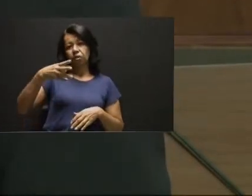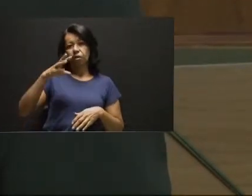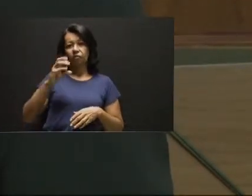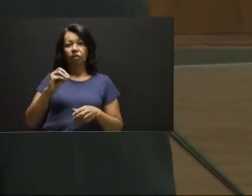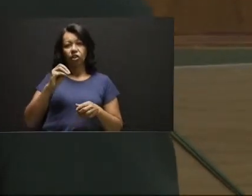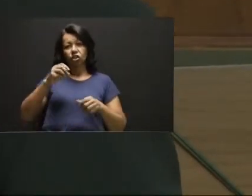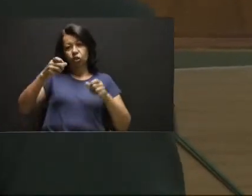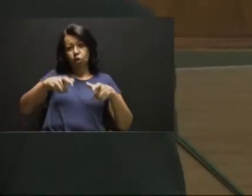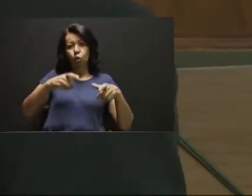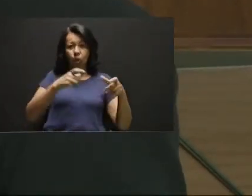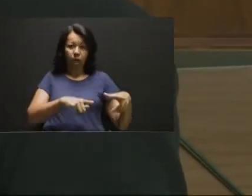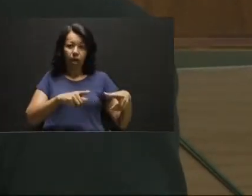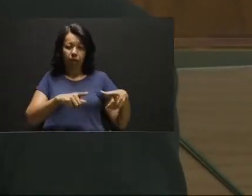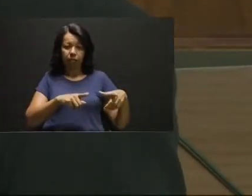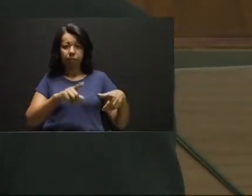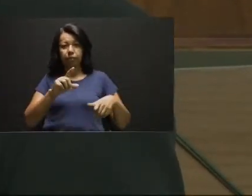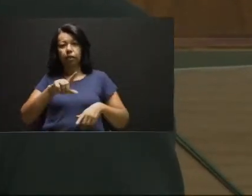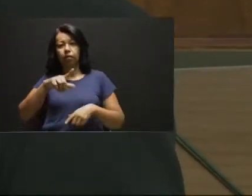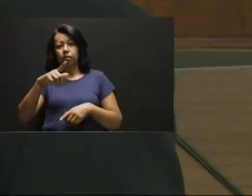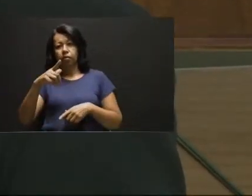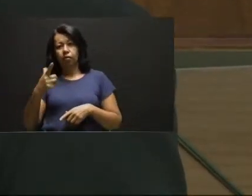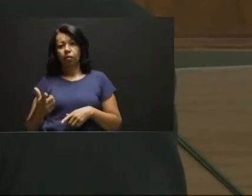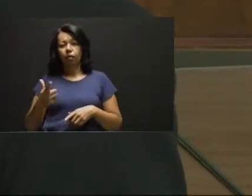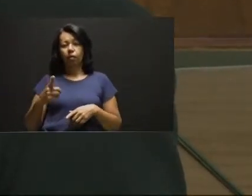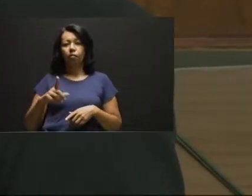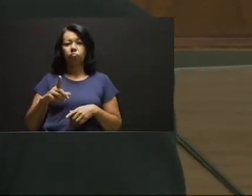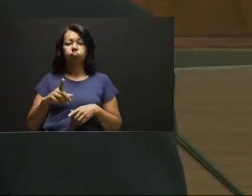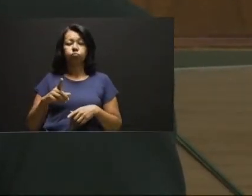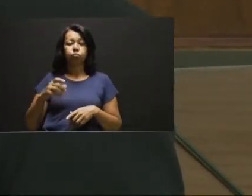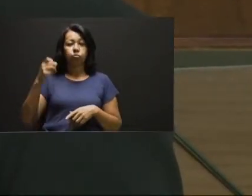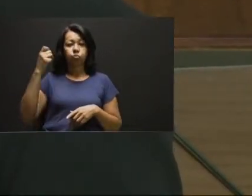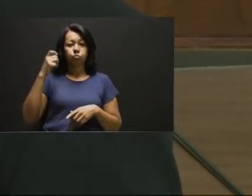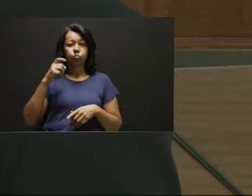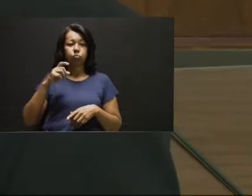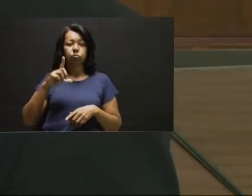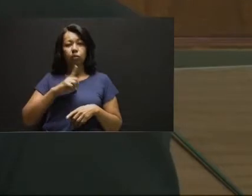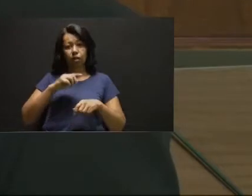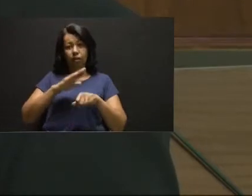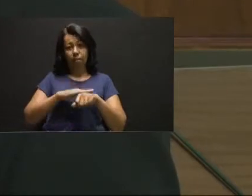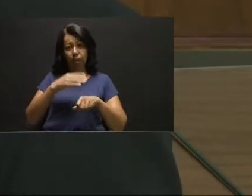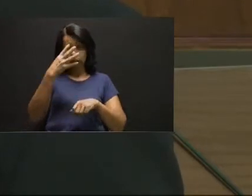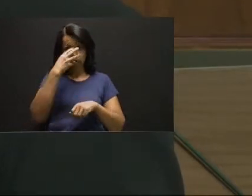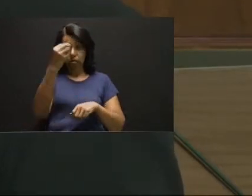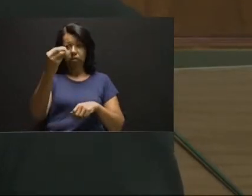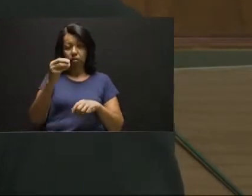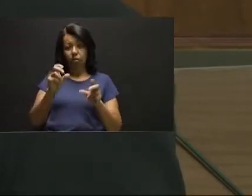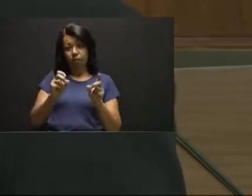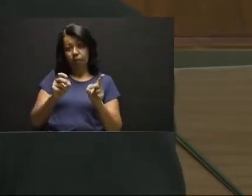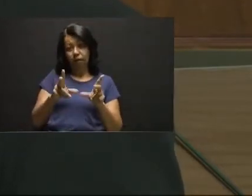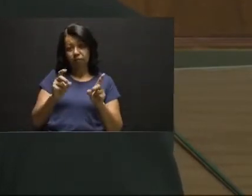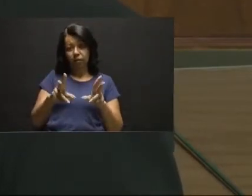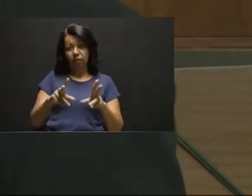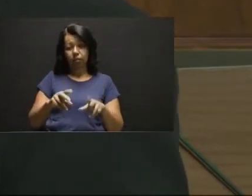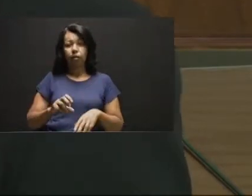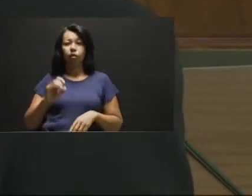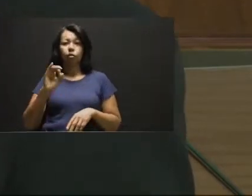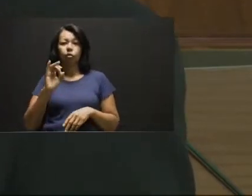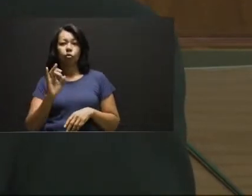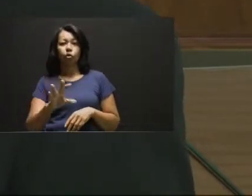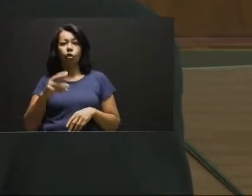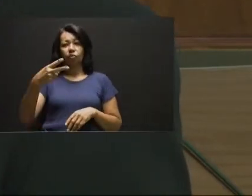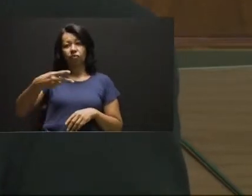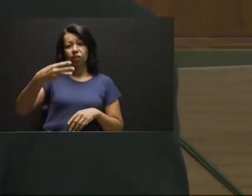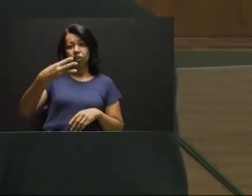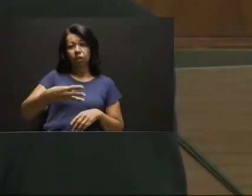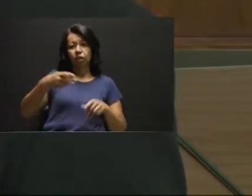e elas não comporta mas não tem mais essa são para vender então agora só 23 lugares o que